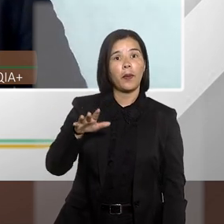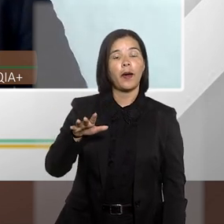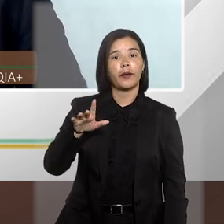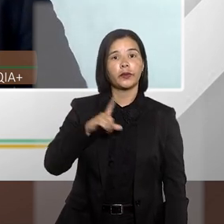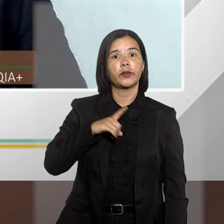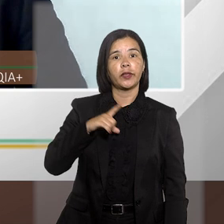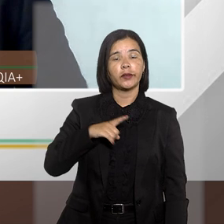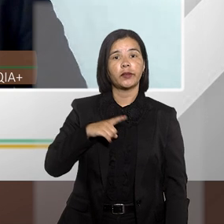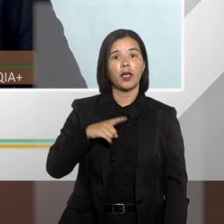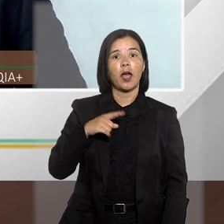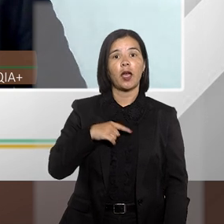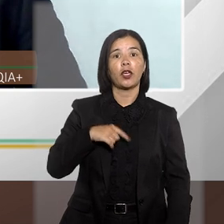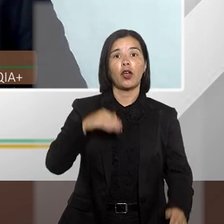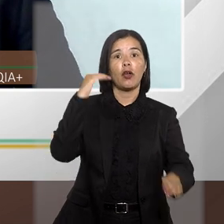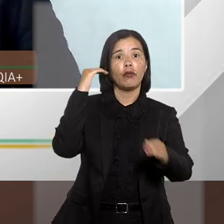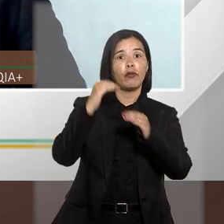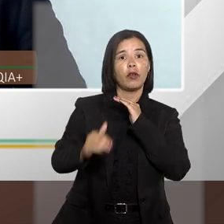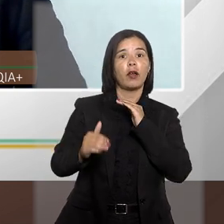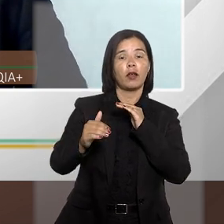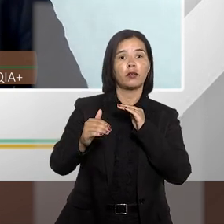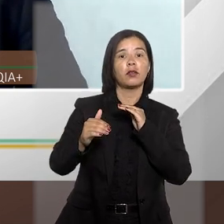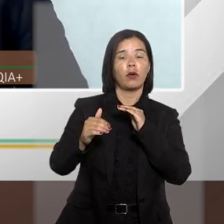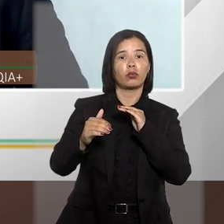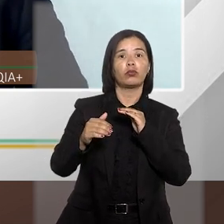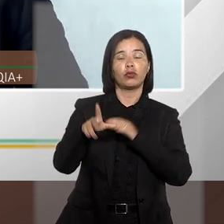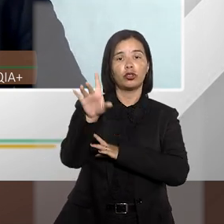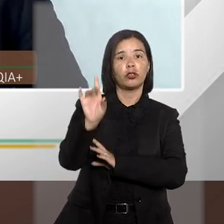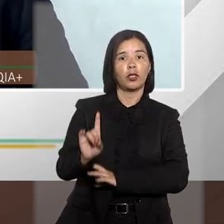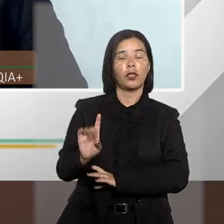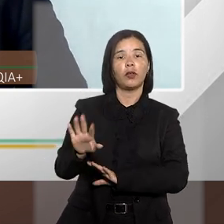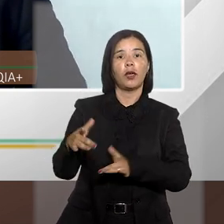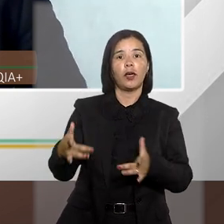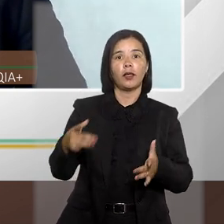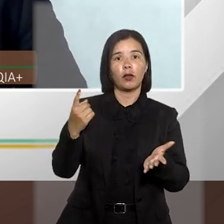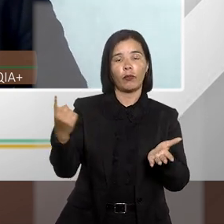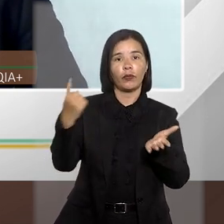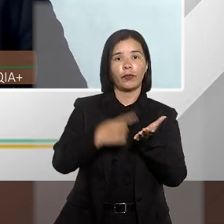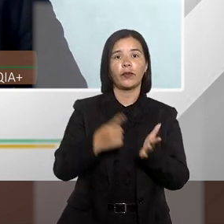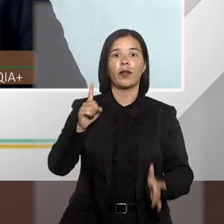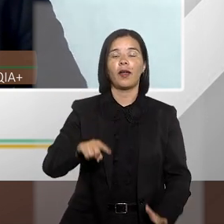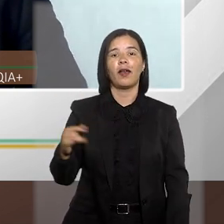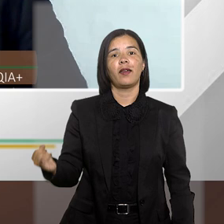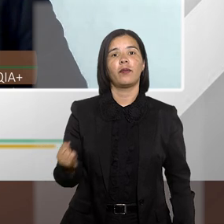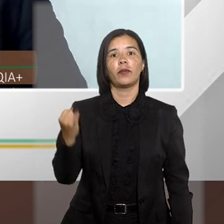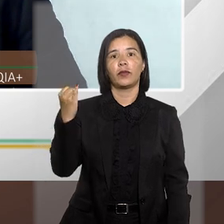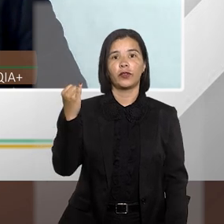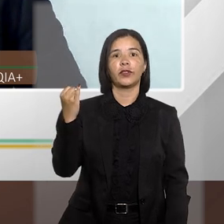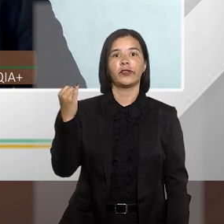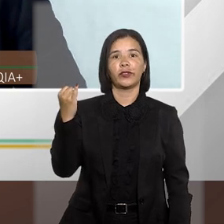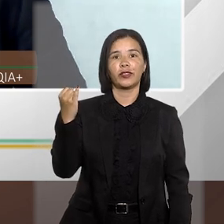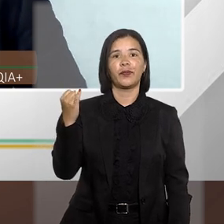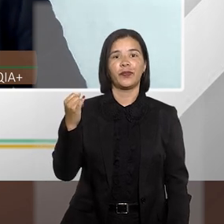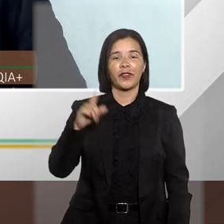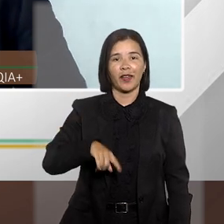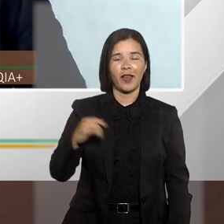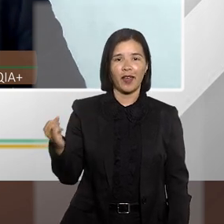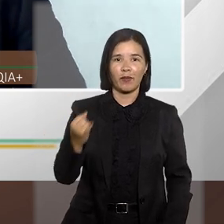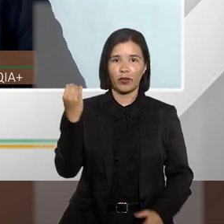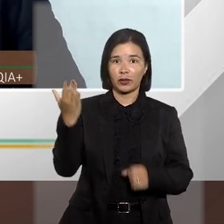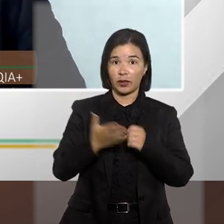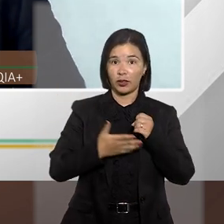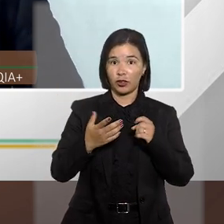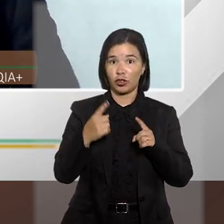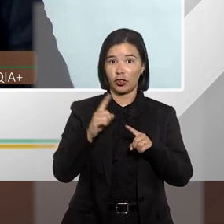há violações de direitos muito fortes. Então, a decisão, ela é muito importante e ela é fundamental, na